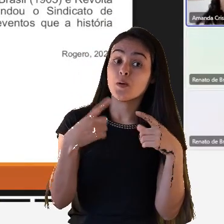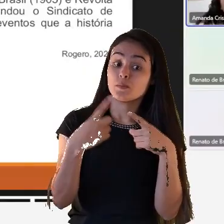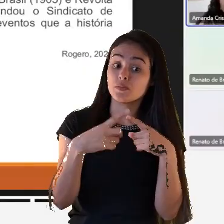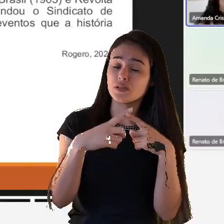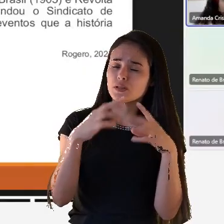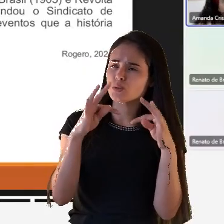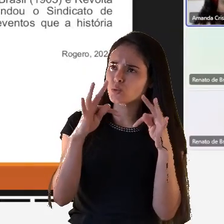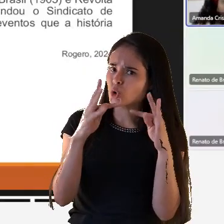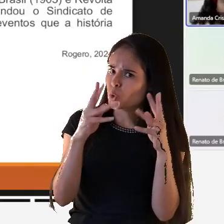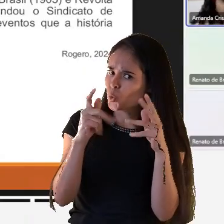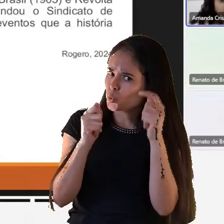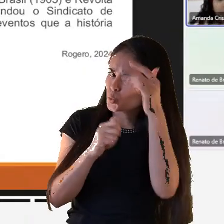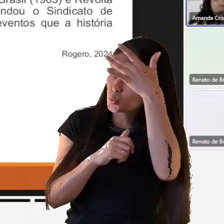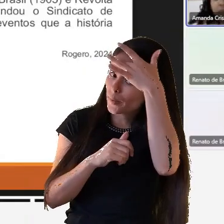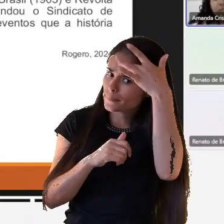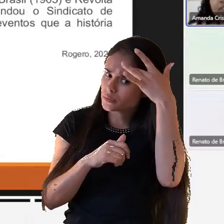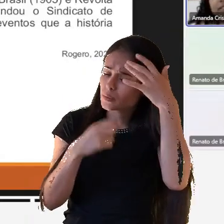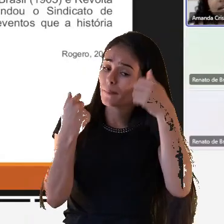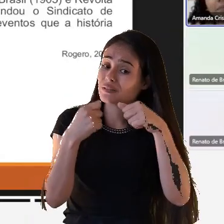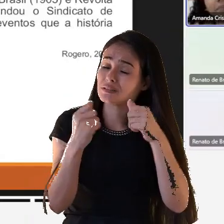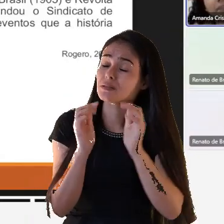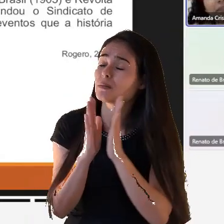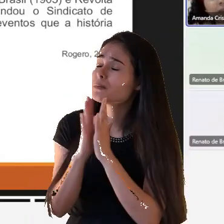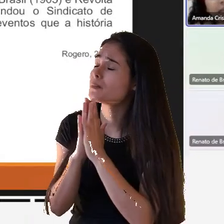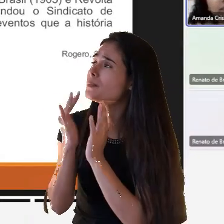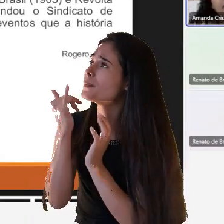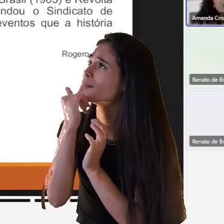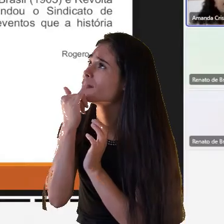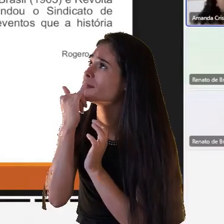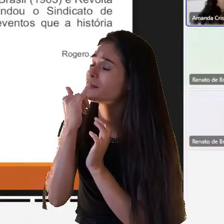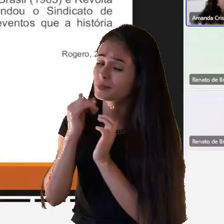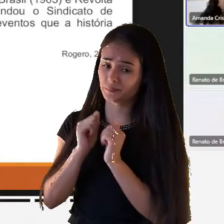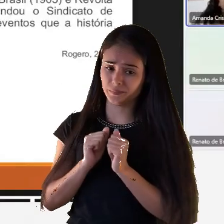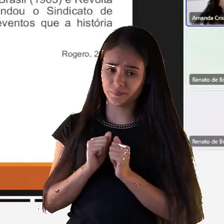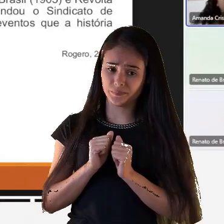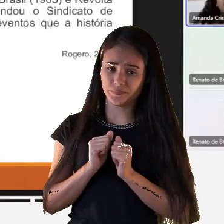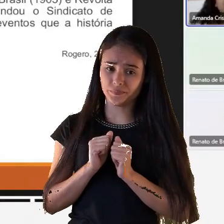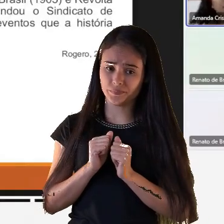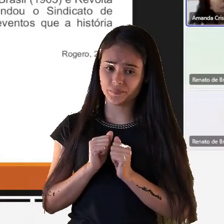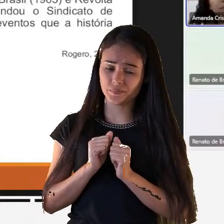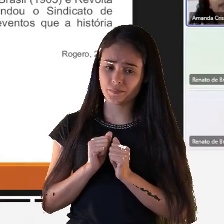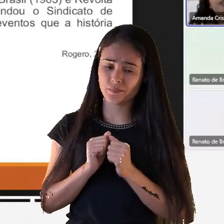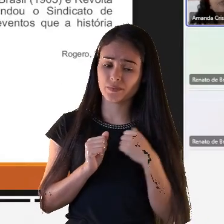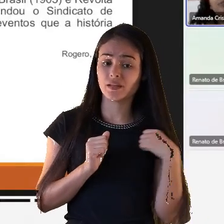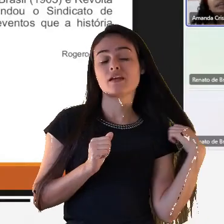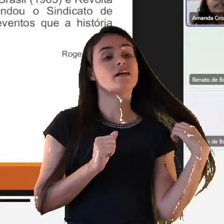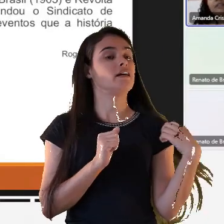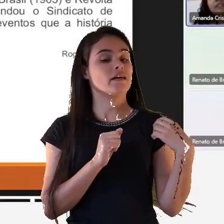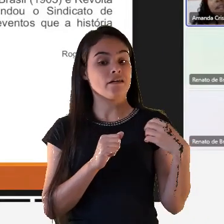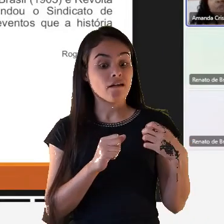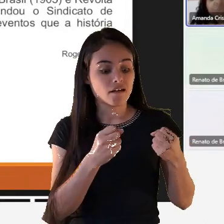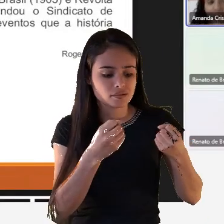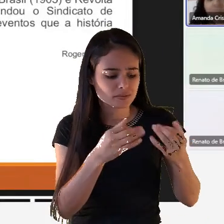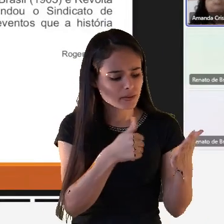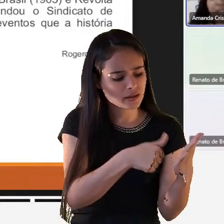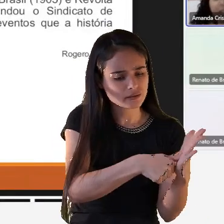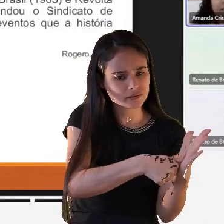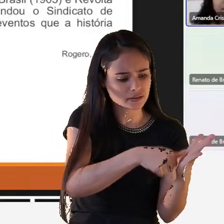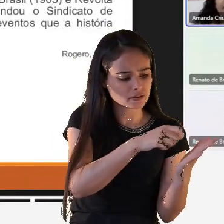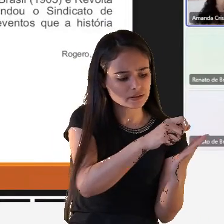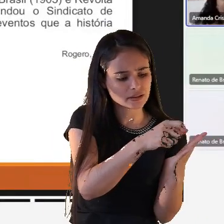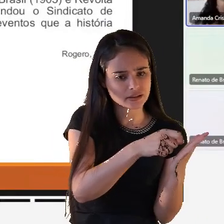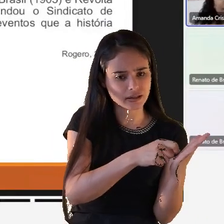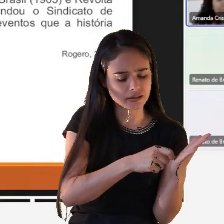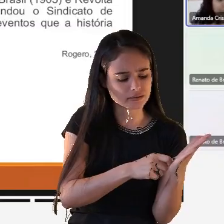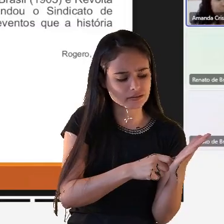né, precisava, né, se confessar. Então ela dizia que ela e as companheiras, porque ela não fala só por